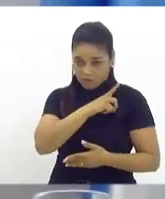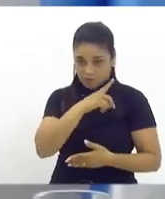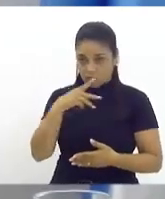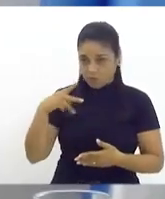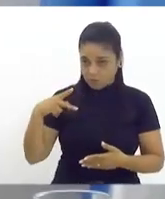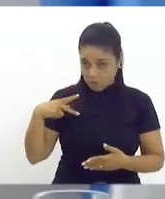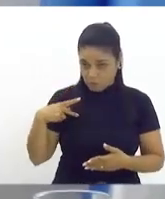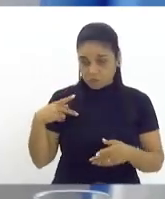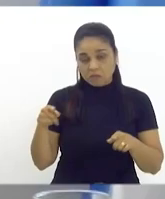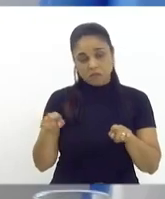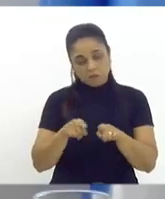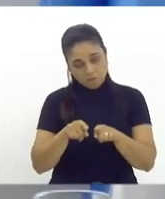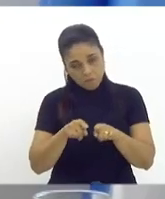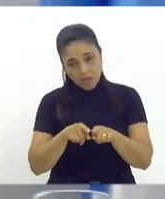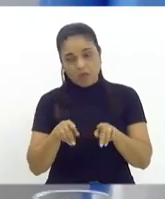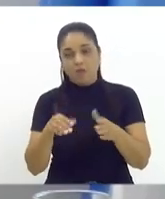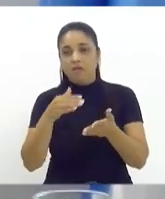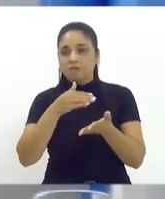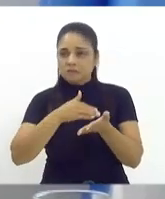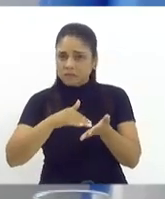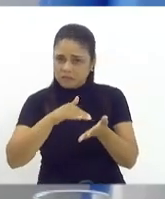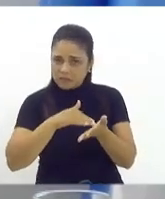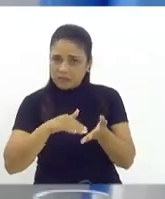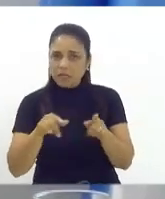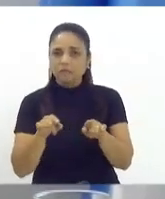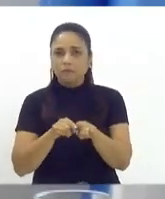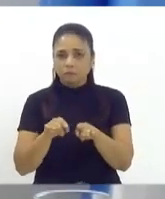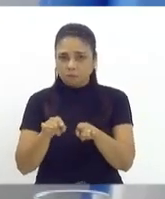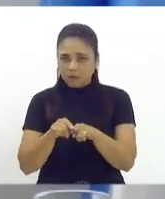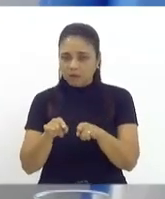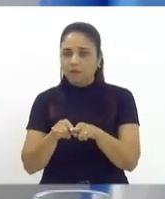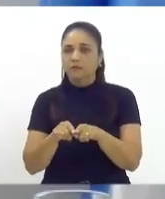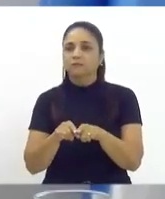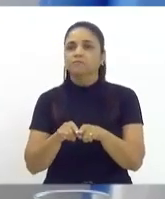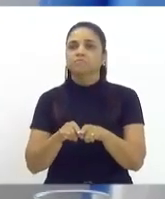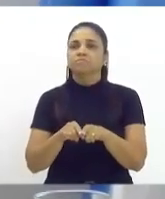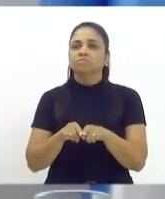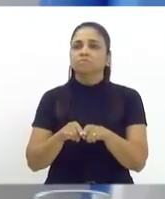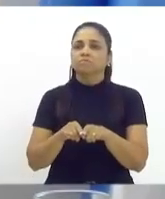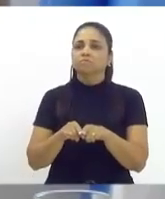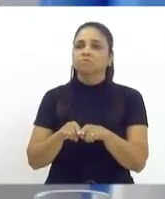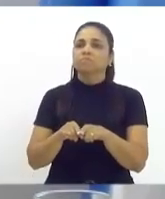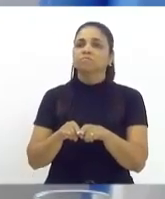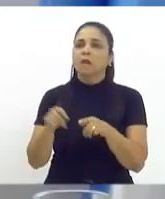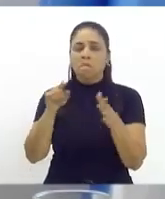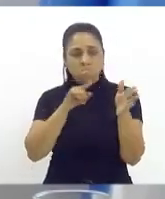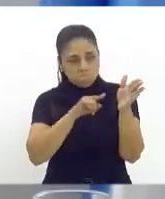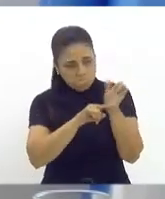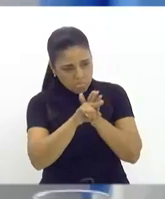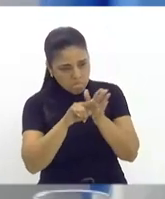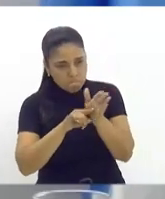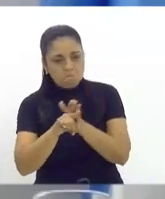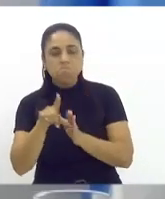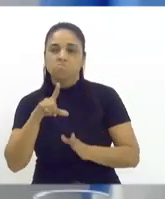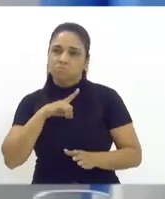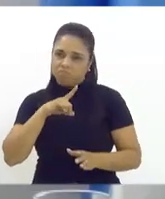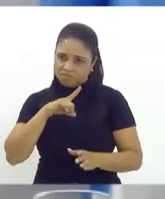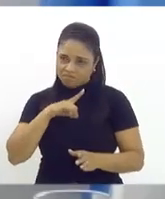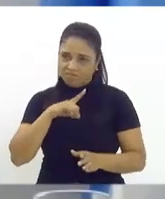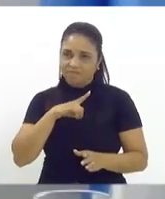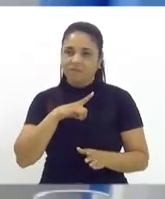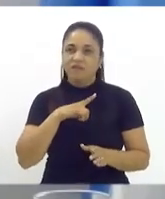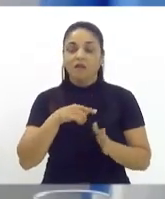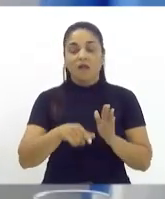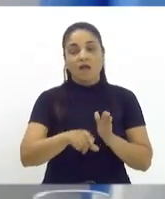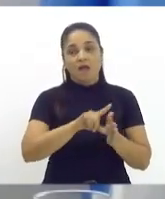ouvir do nosso secretário enfim várias indagações que teremos aqui mais do que antes